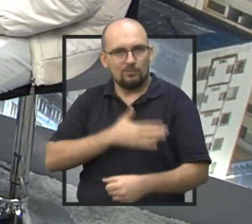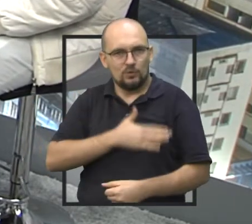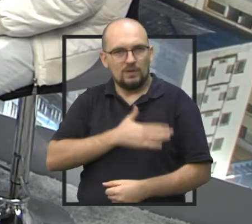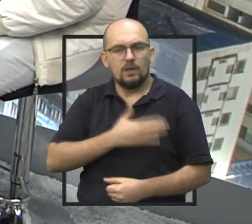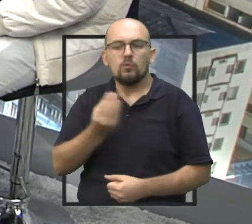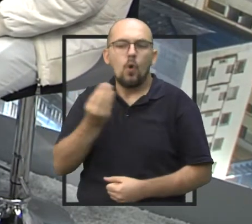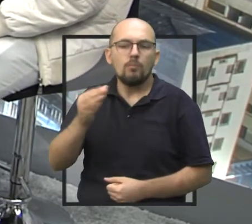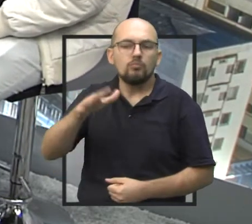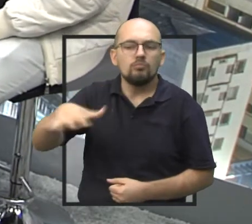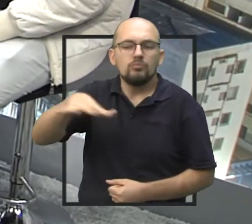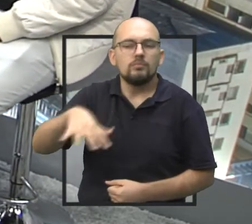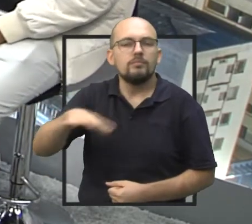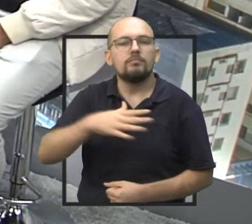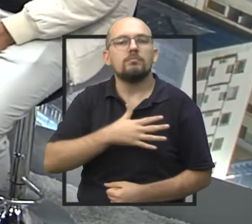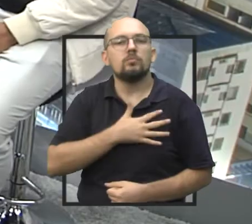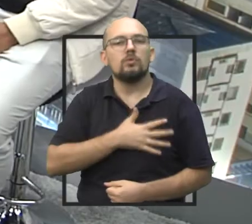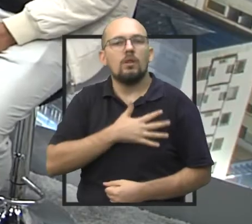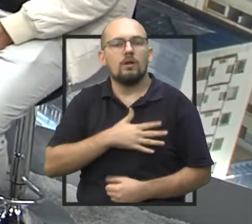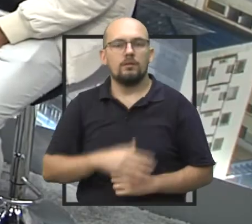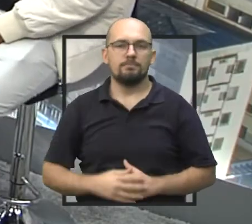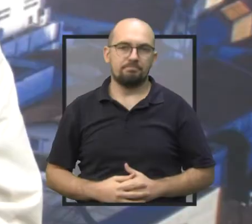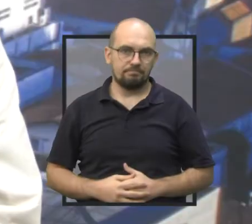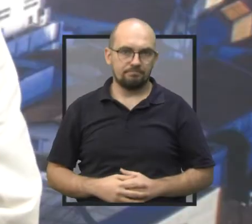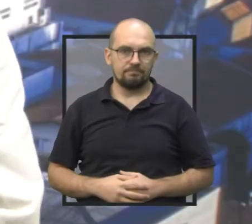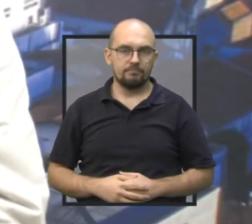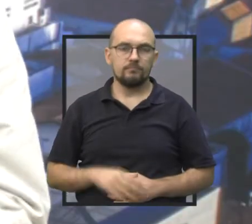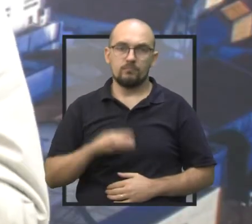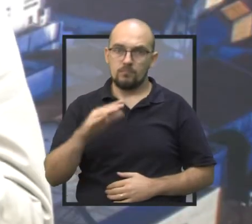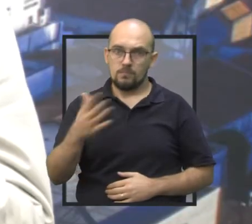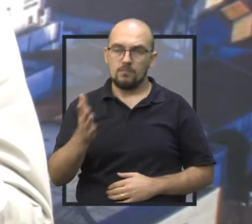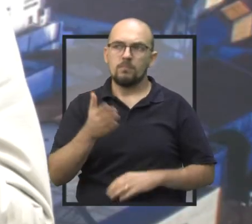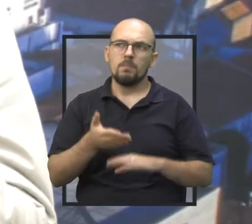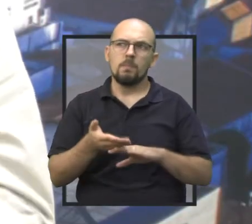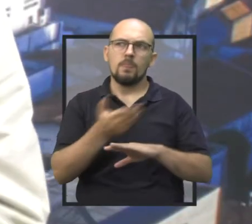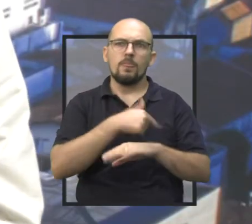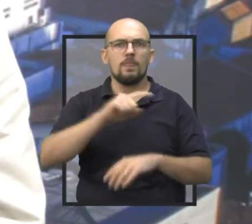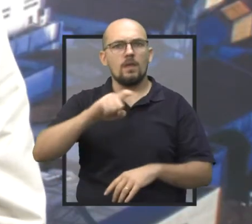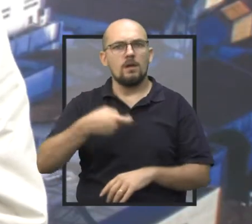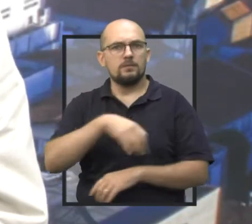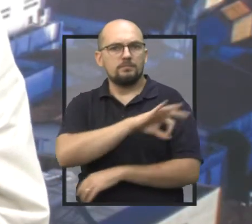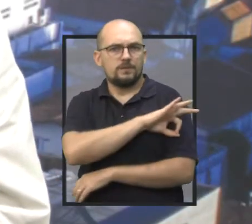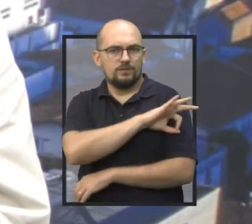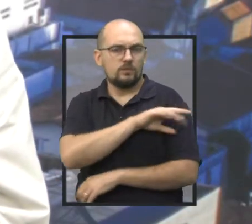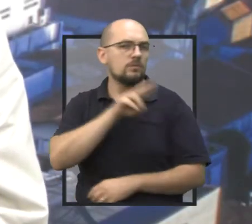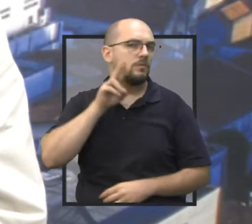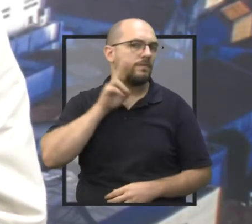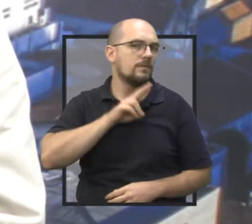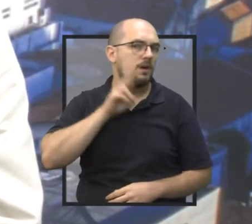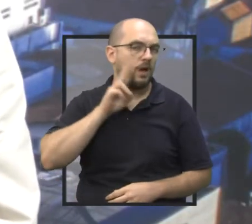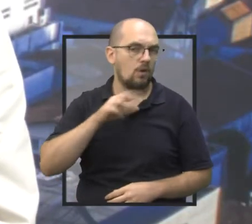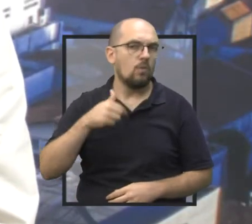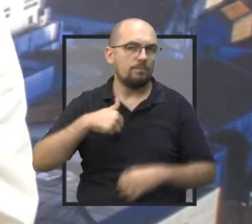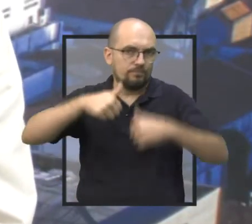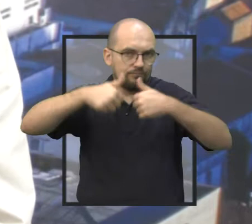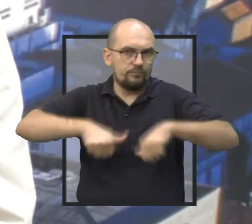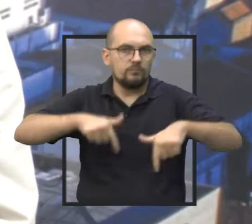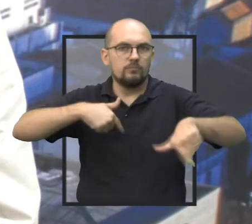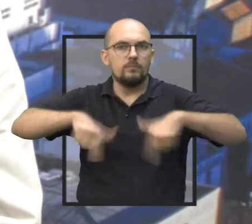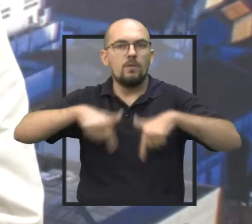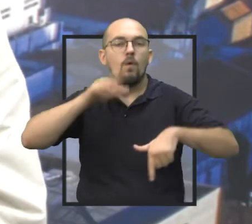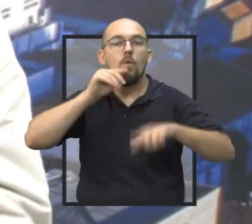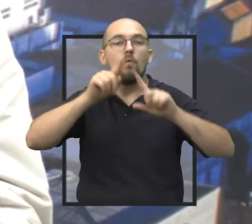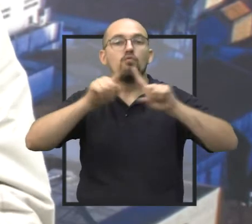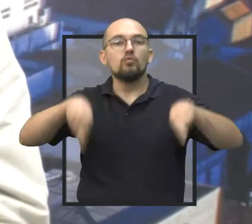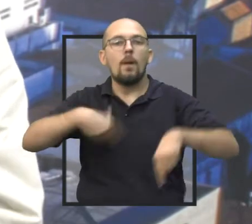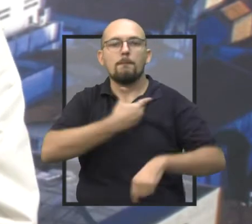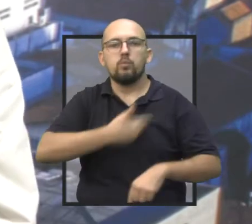que está a situação por lá? Olha, na época do ex-prefeito Rafael, eu ainda era funcionário público,